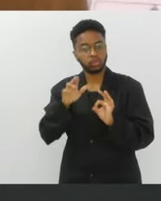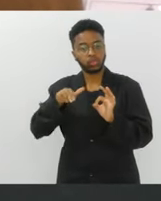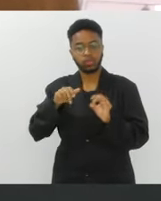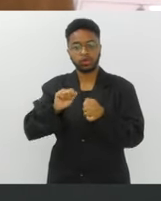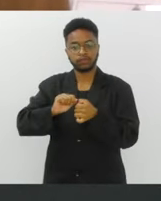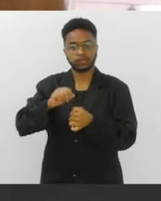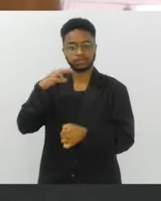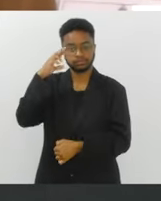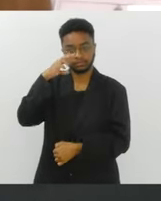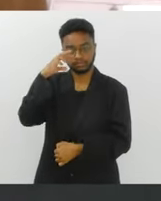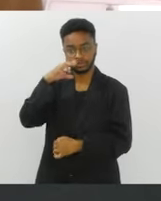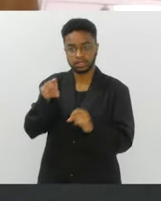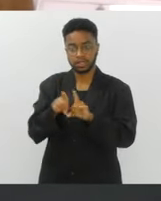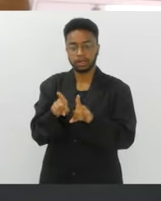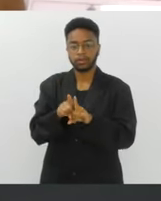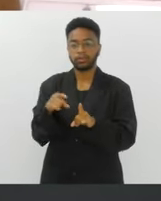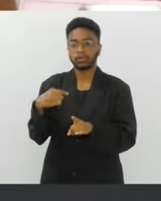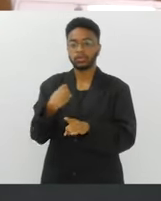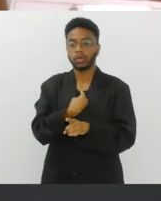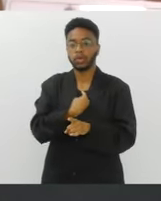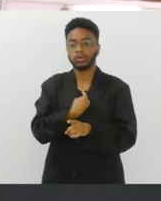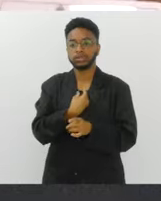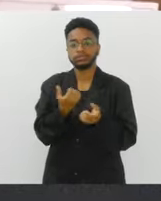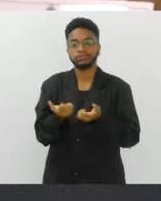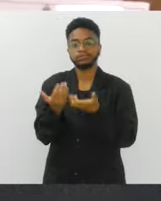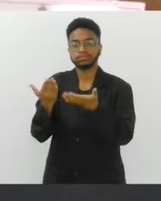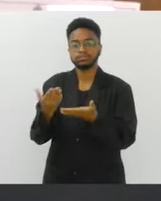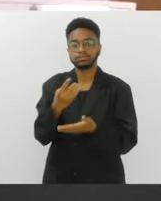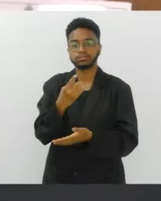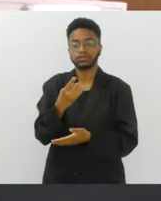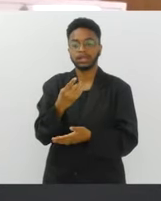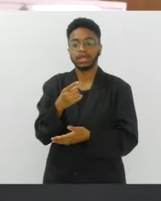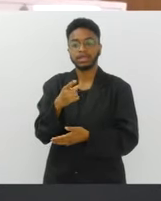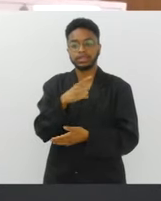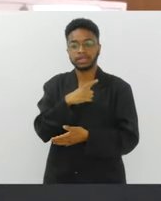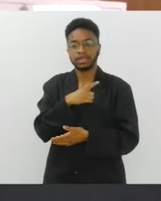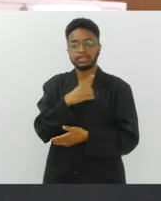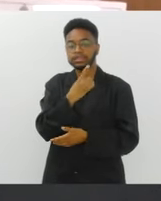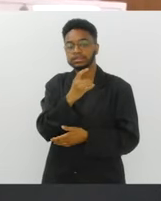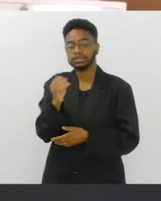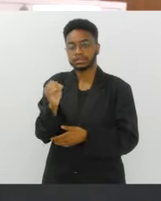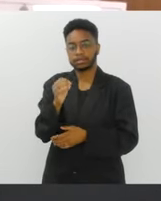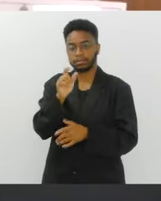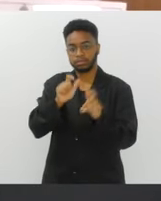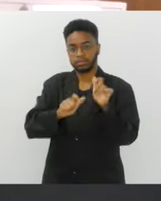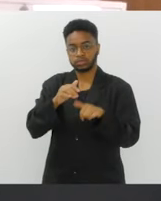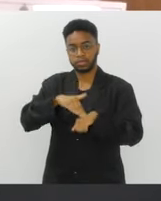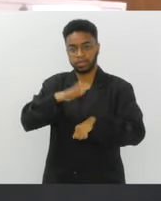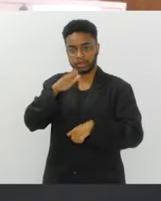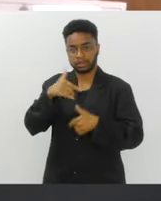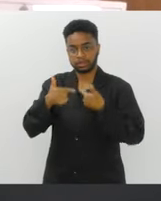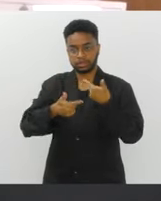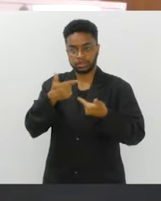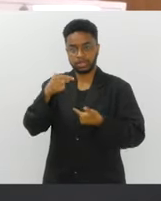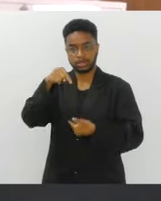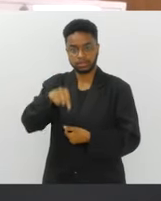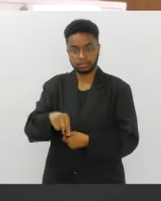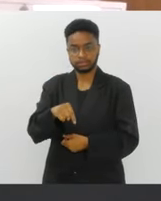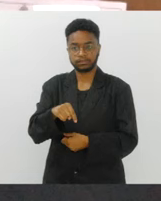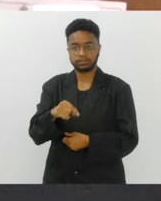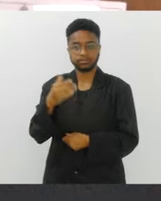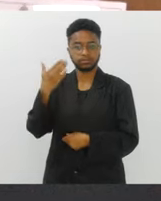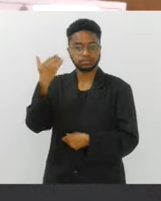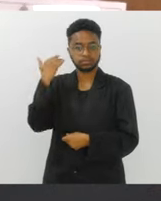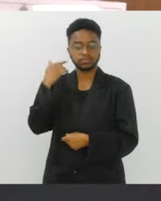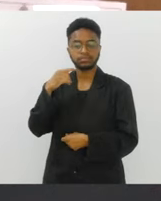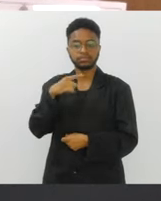fiscalizava. Nós cedemos no Estado, cedemos mais de 100 empregados nossos para ser a ZEP no passado, hoje é a